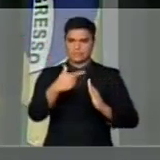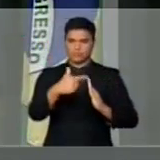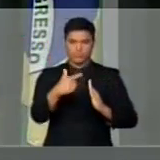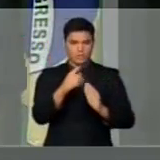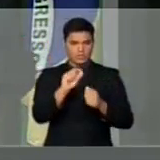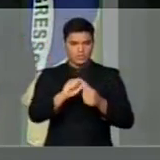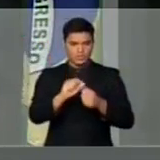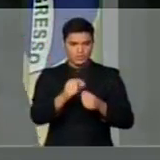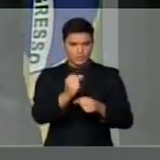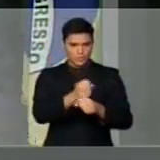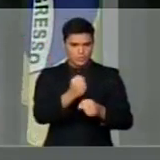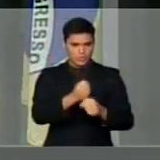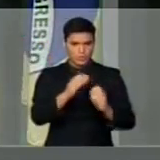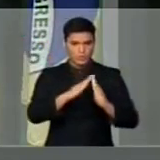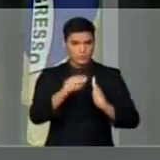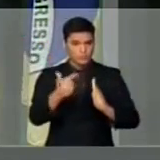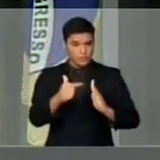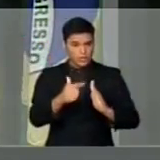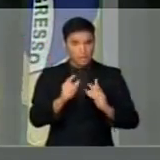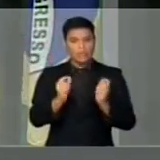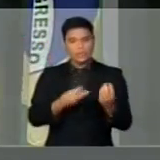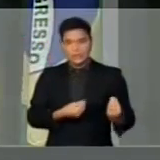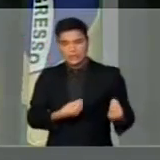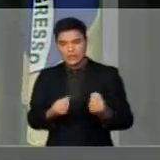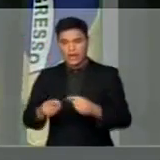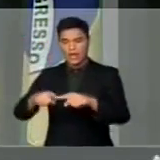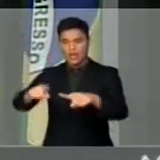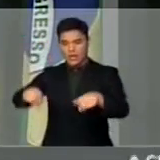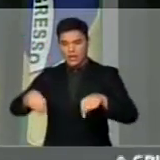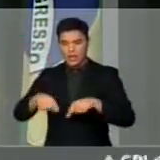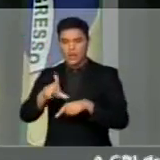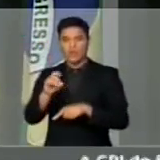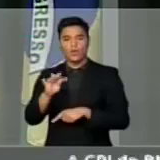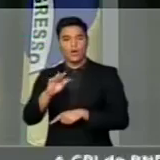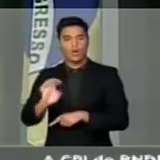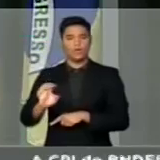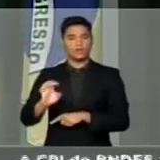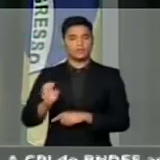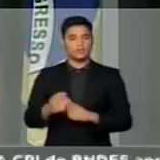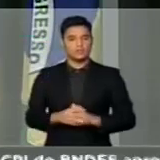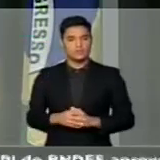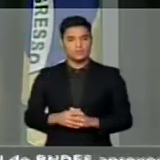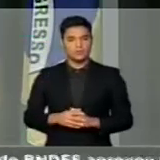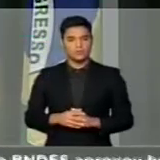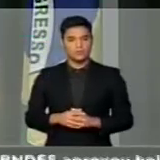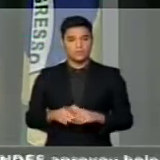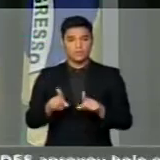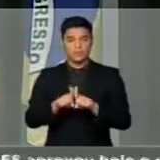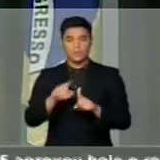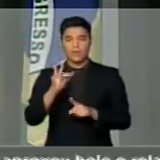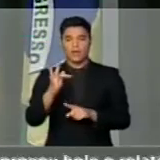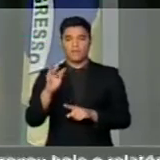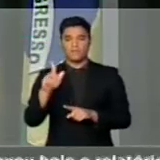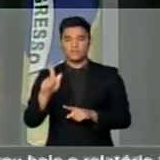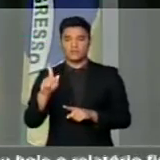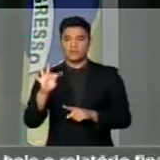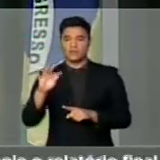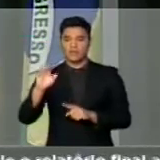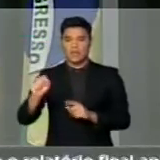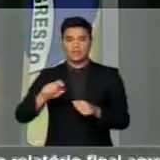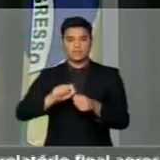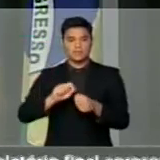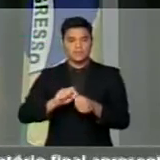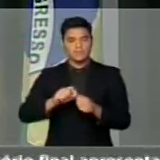desse país. Acabar com a farsa do fundo de garantia, ser corrigido a 3, e o PT paga para o